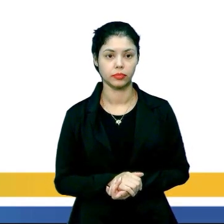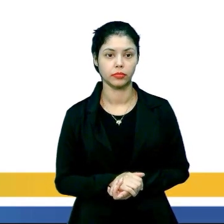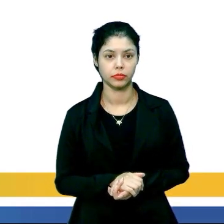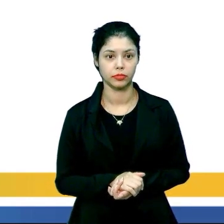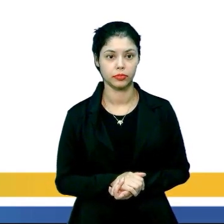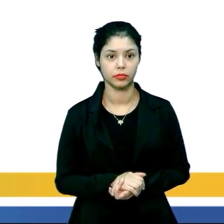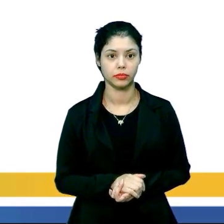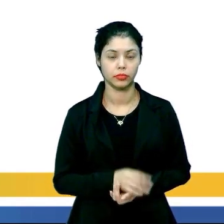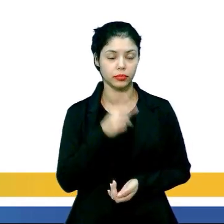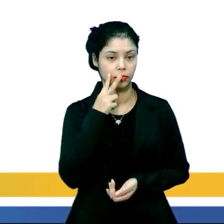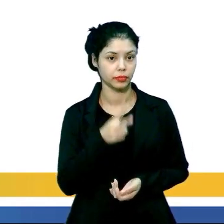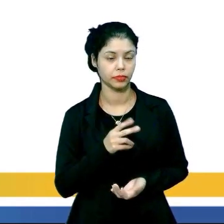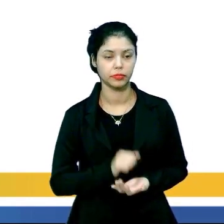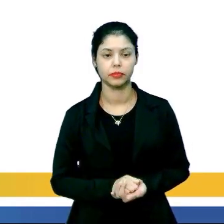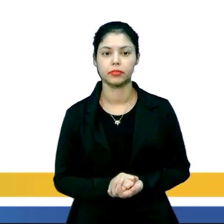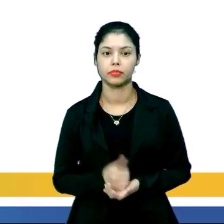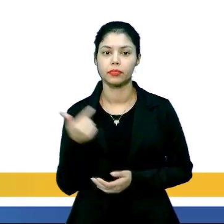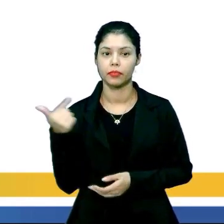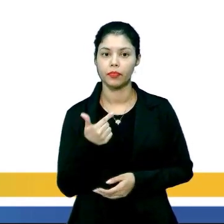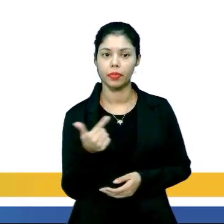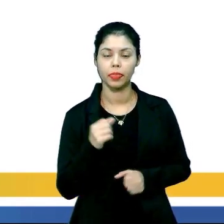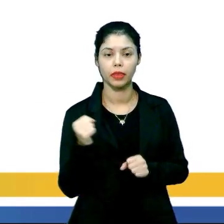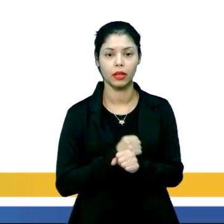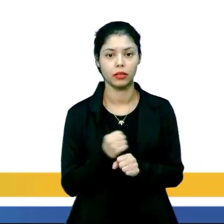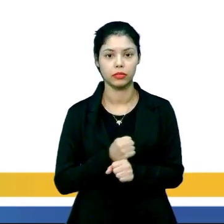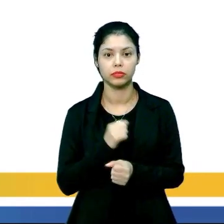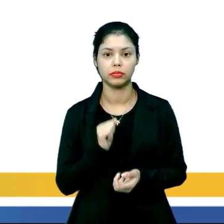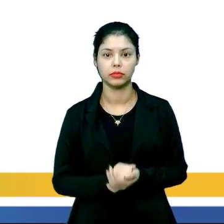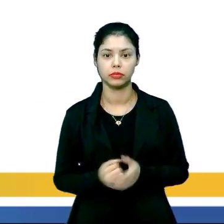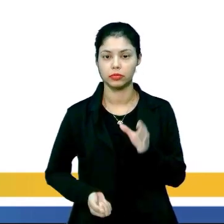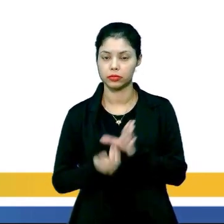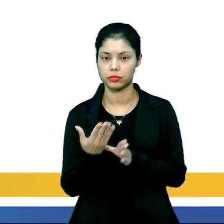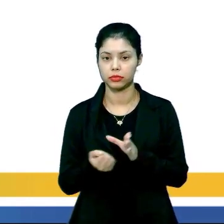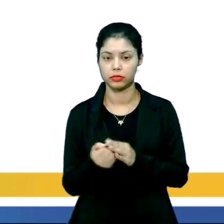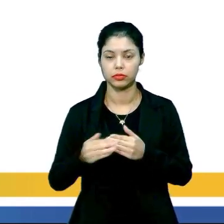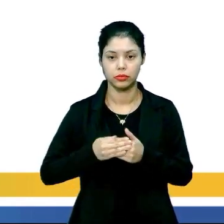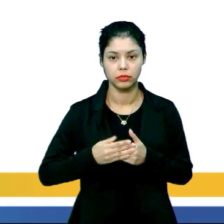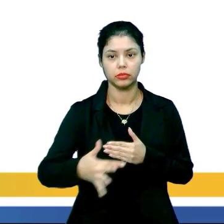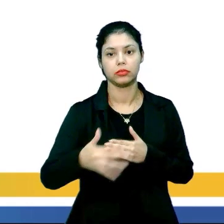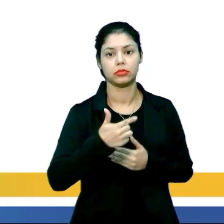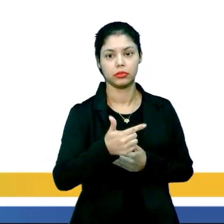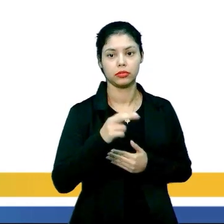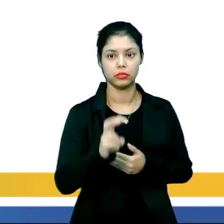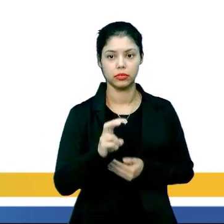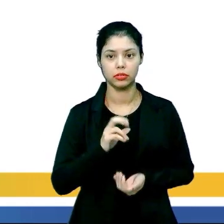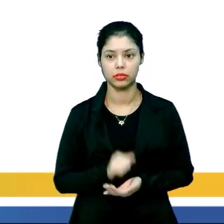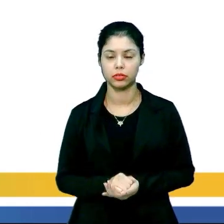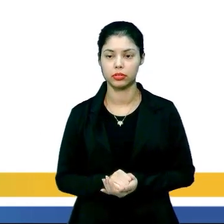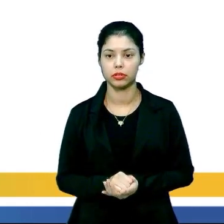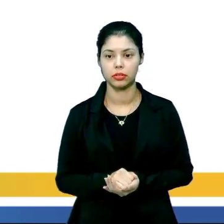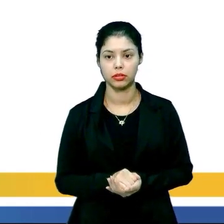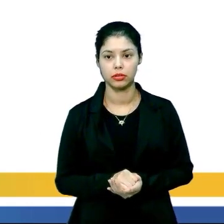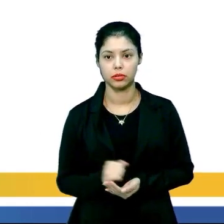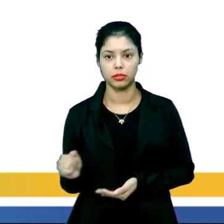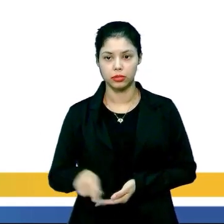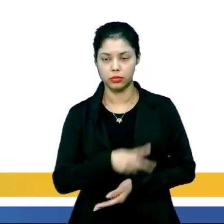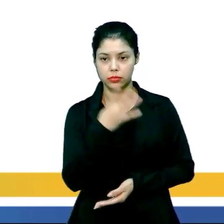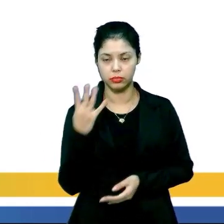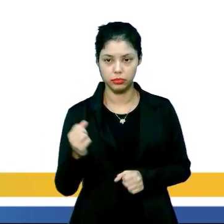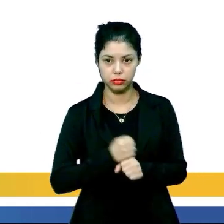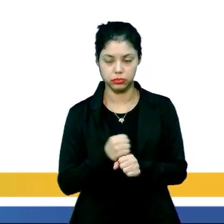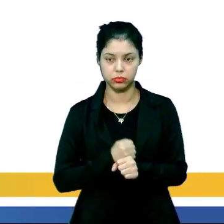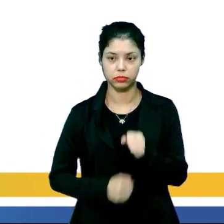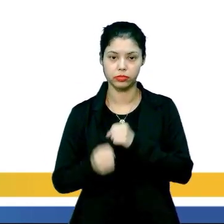brinquedos. Vamos lá. No segundo ano, o excedente de produção ultrapassou em 25% a quantidade do